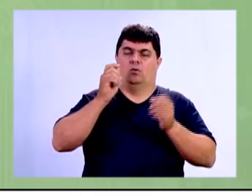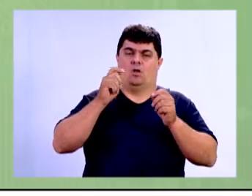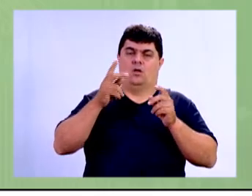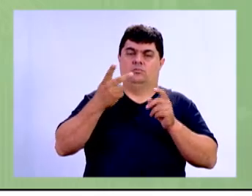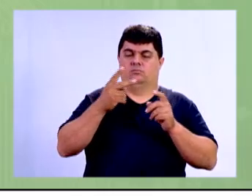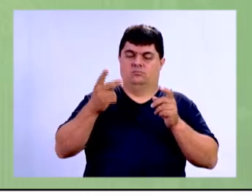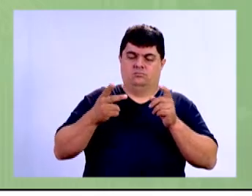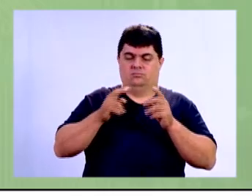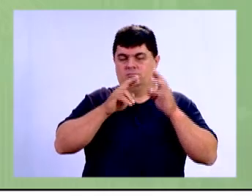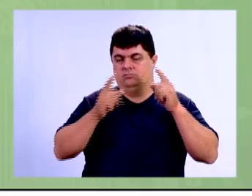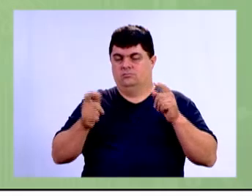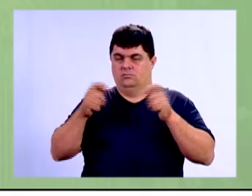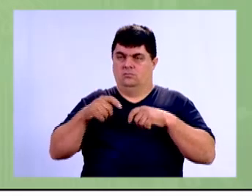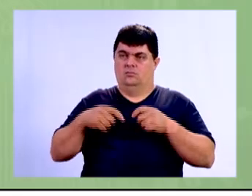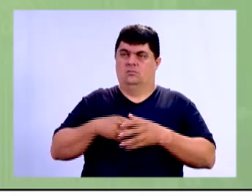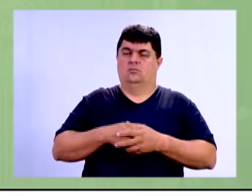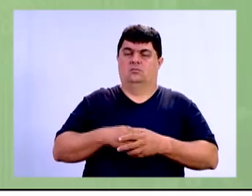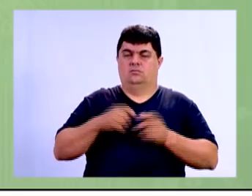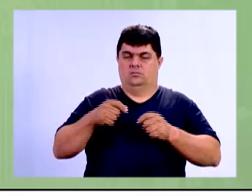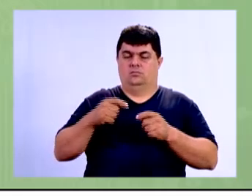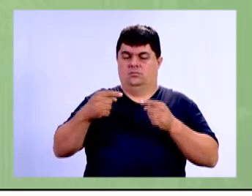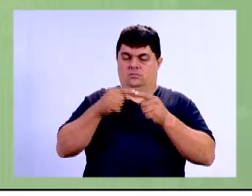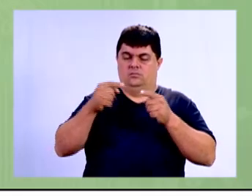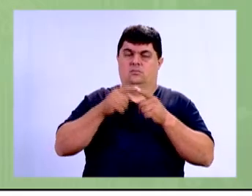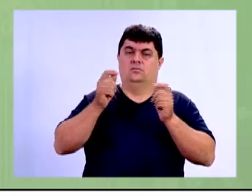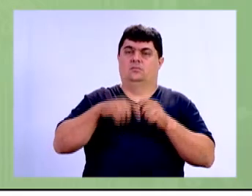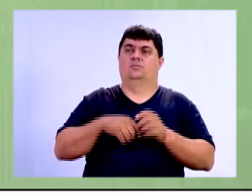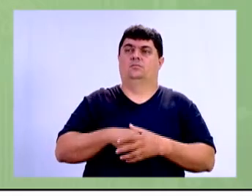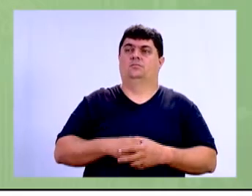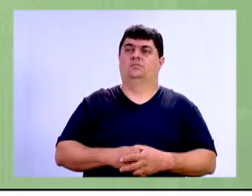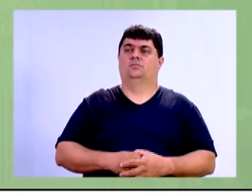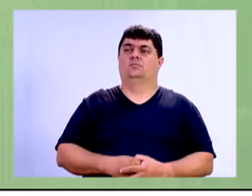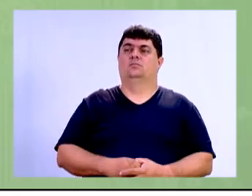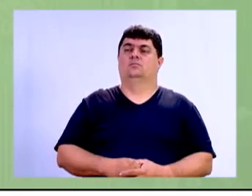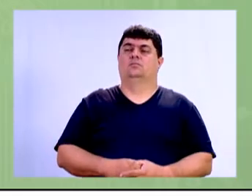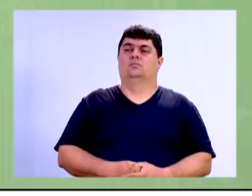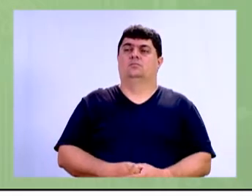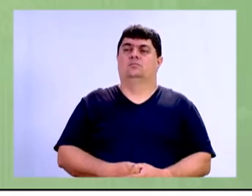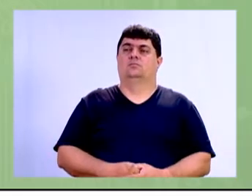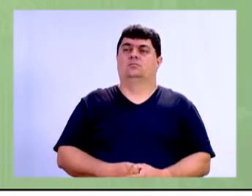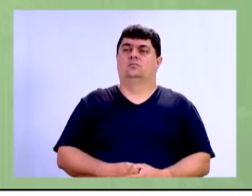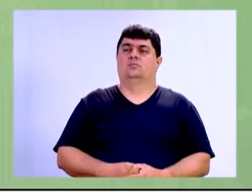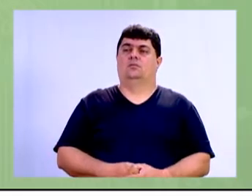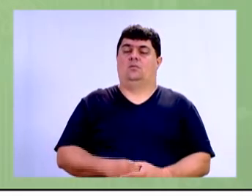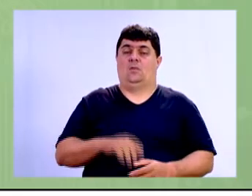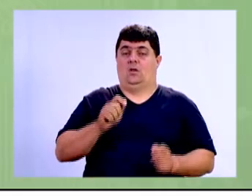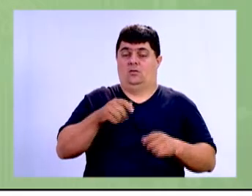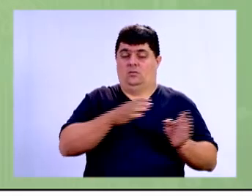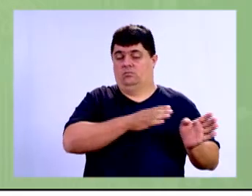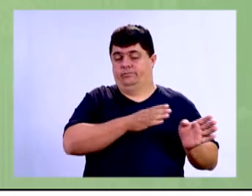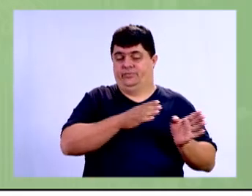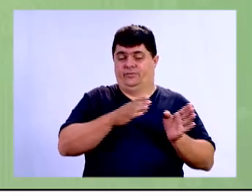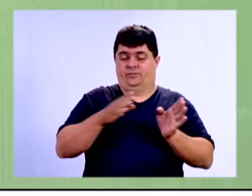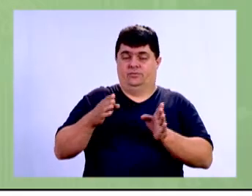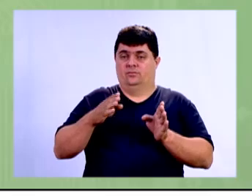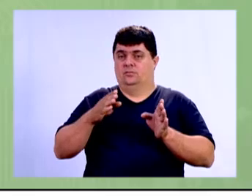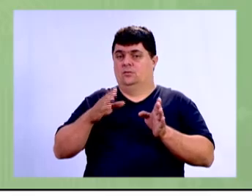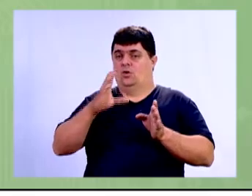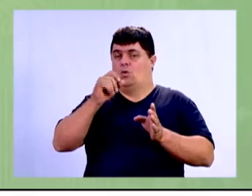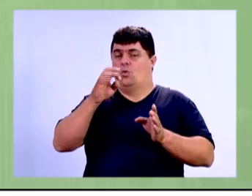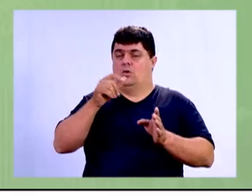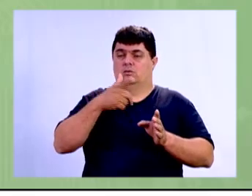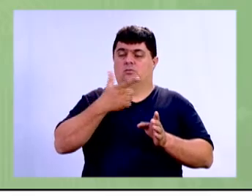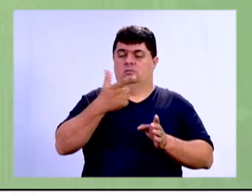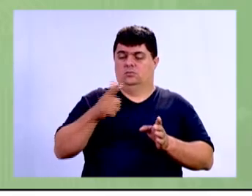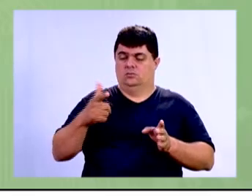diferentes de trabalhar e as duas funcionam, tá? E, novamente, eu percorro toda a minha coleção de objetos do